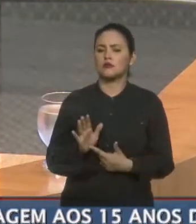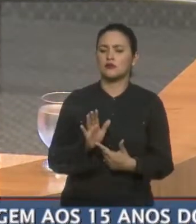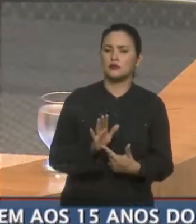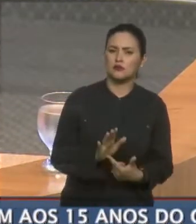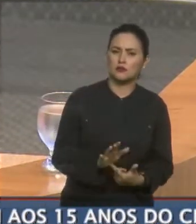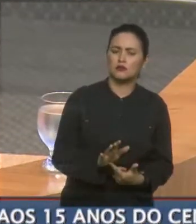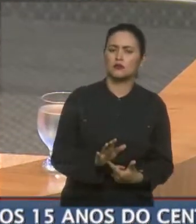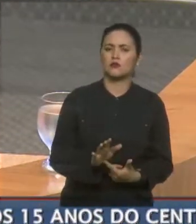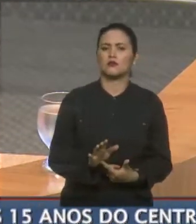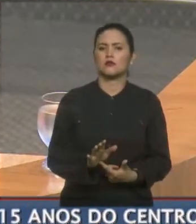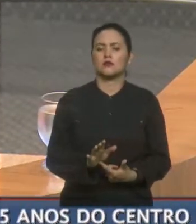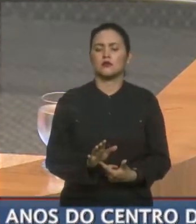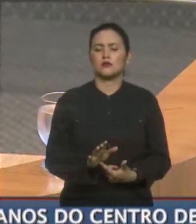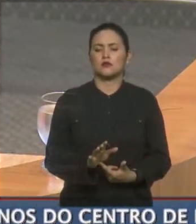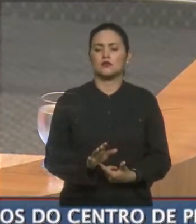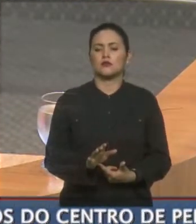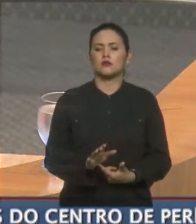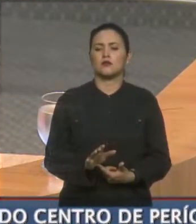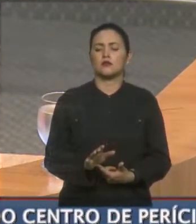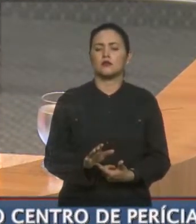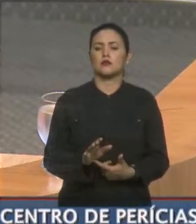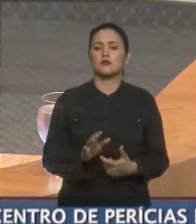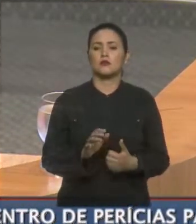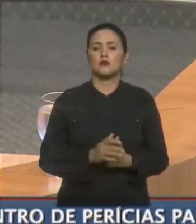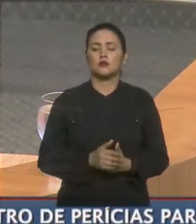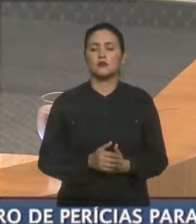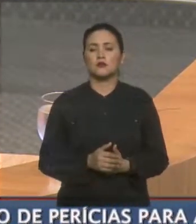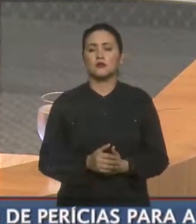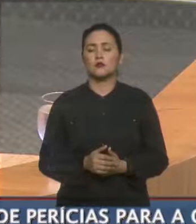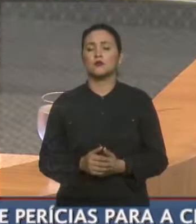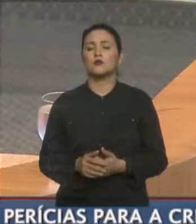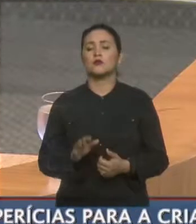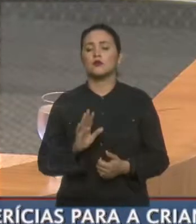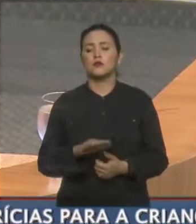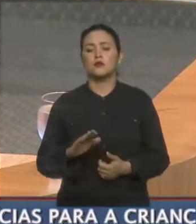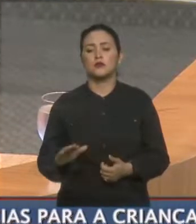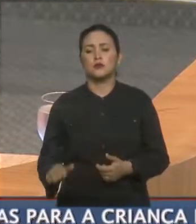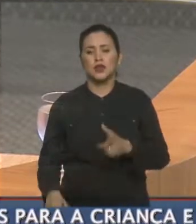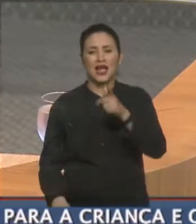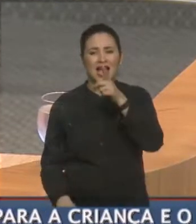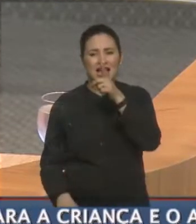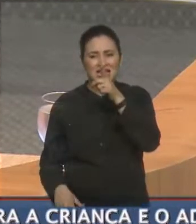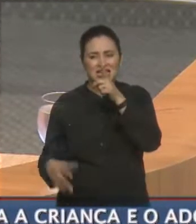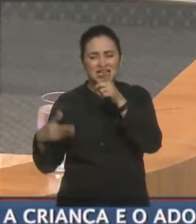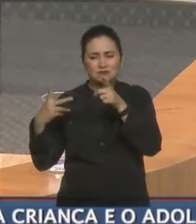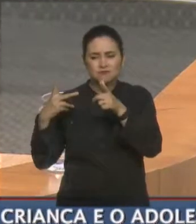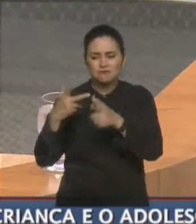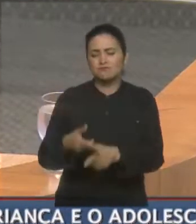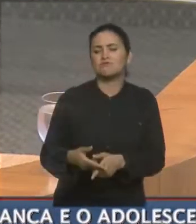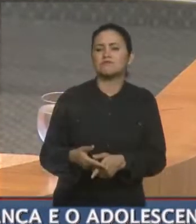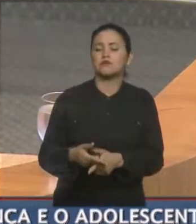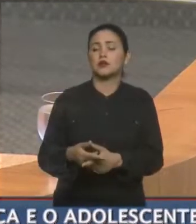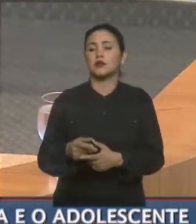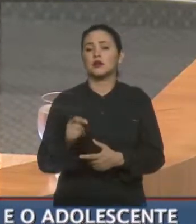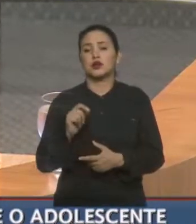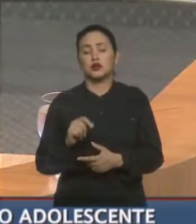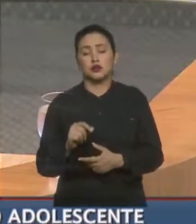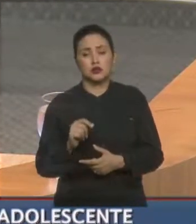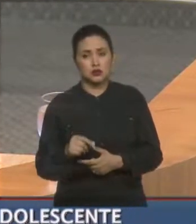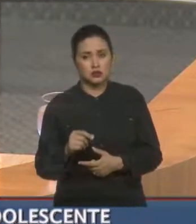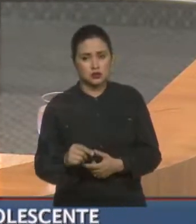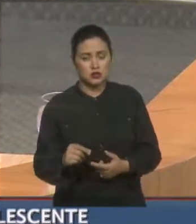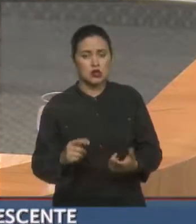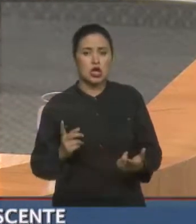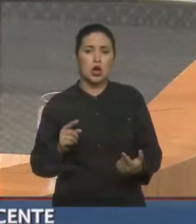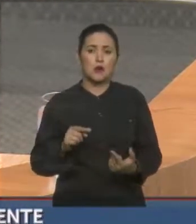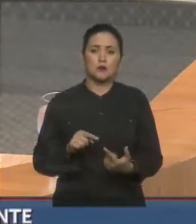que é paradigmático, que é o caso dos meninos emasculados, que foi objeto de acordo e solução amistosa no âmbito